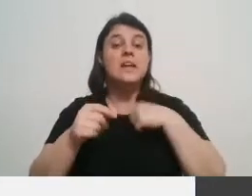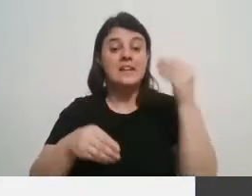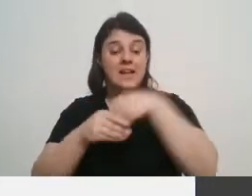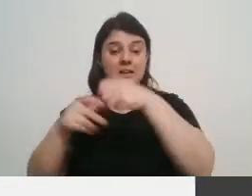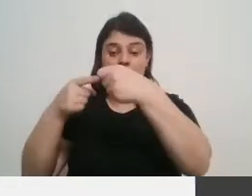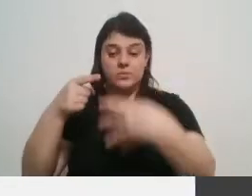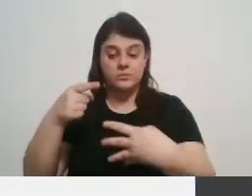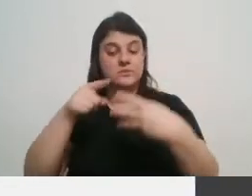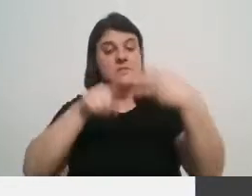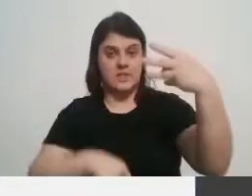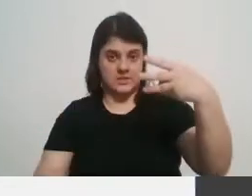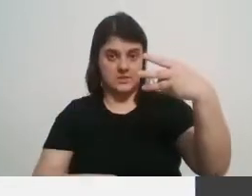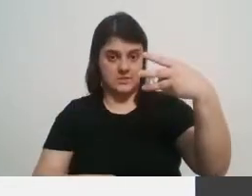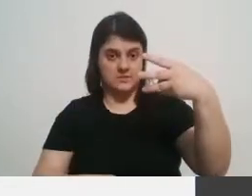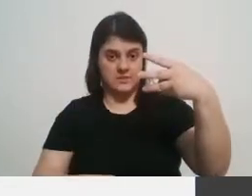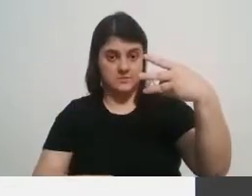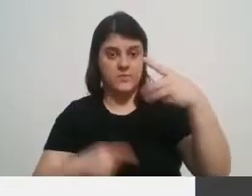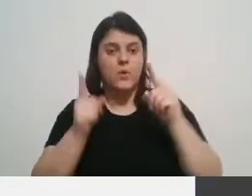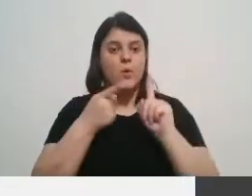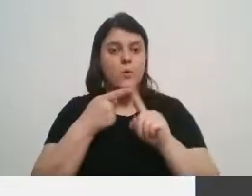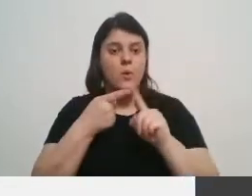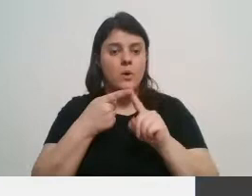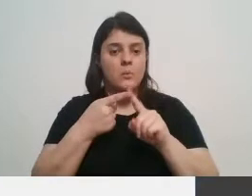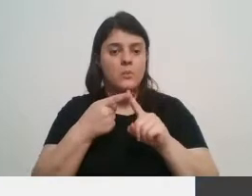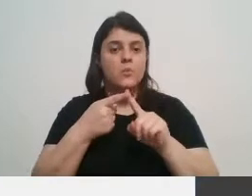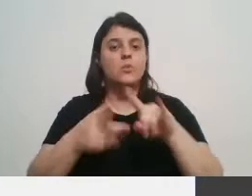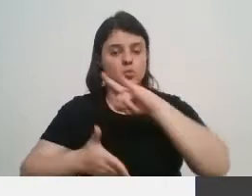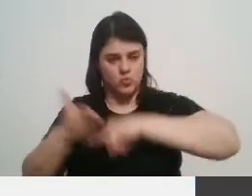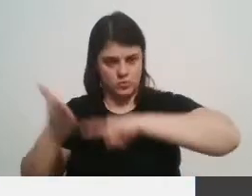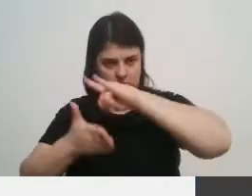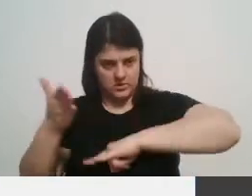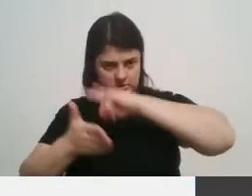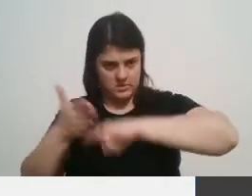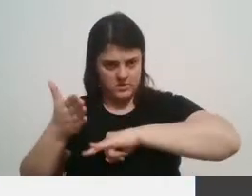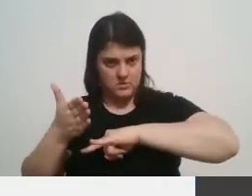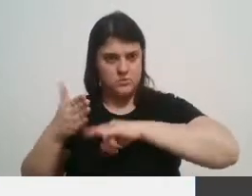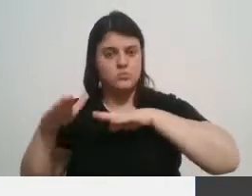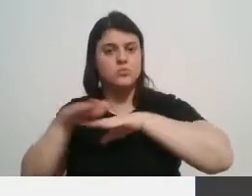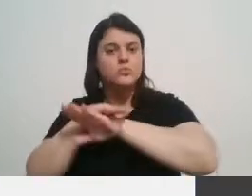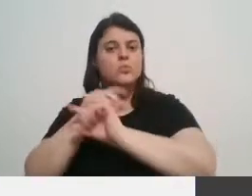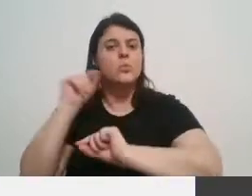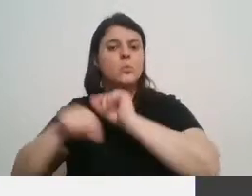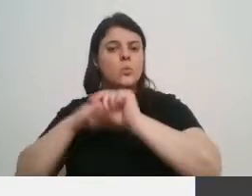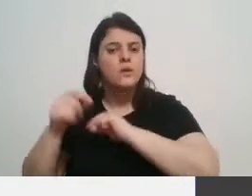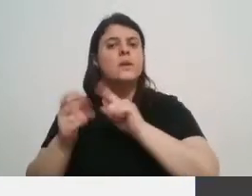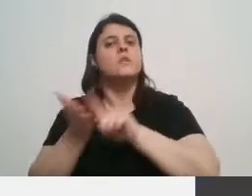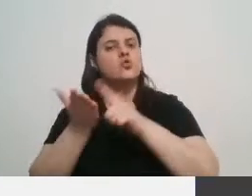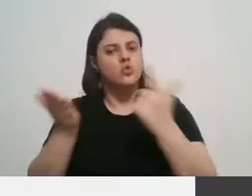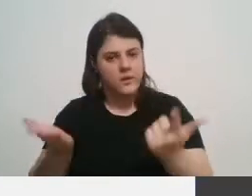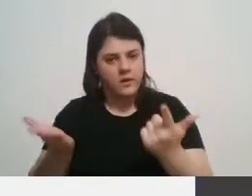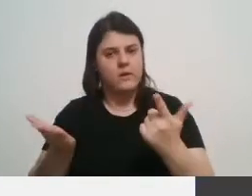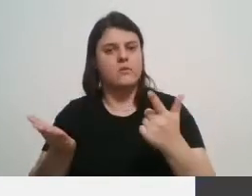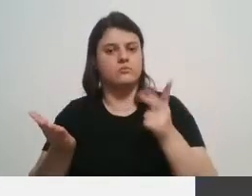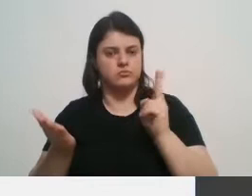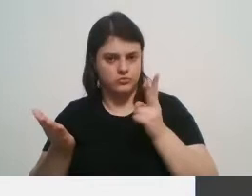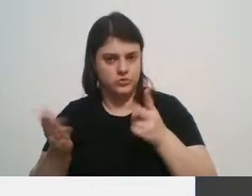três seções. A primeira seção, a seção de documentação, que acumulava os próprios exemplares do jornal,